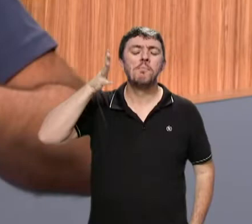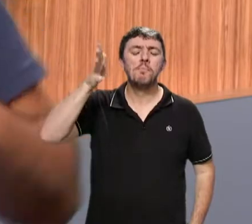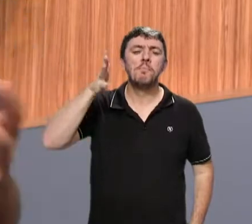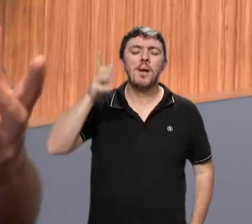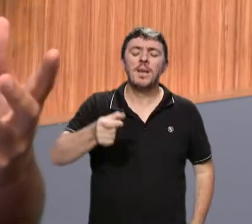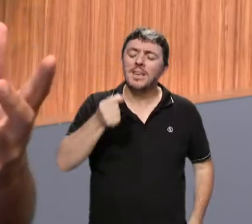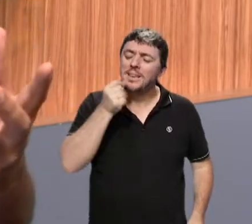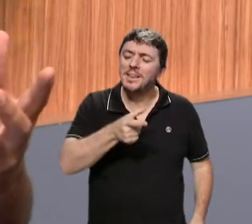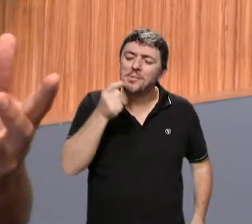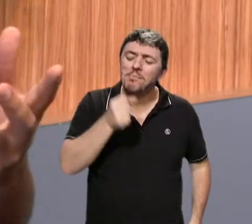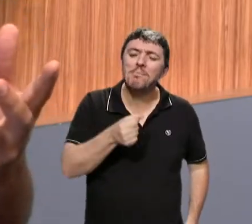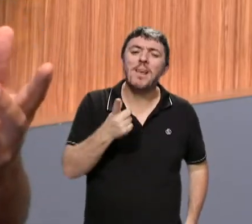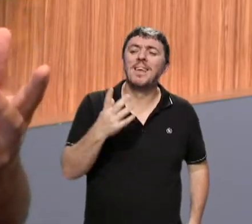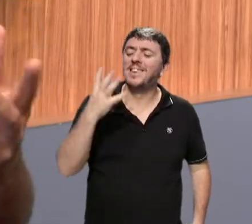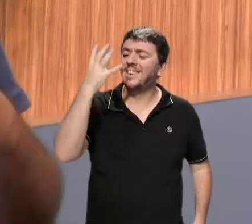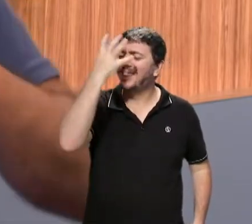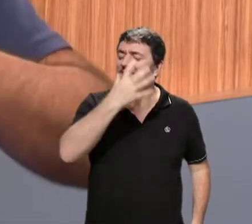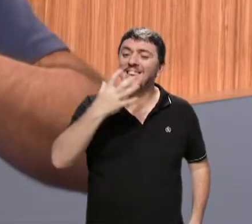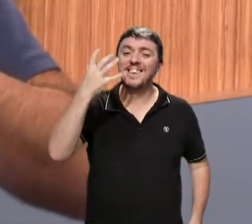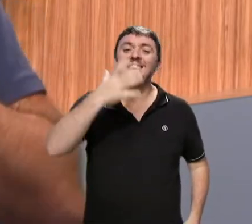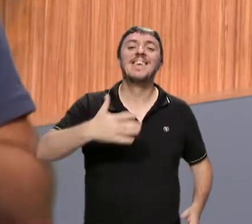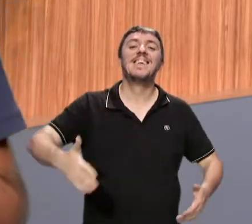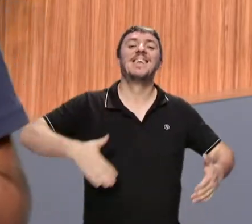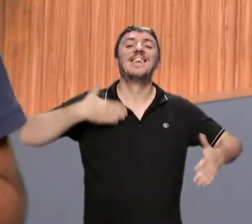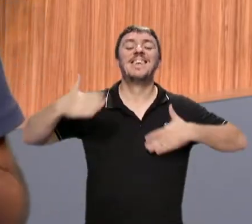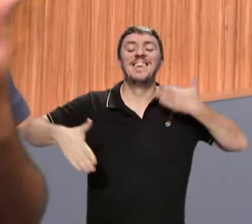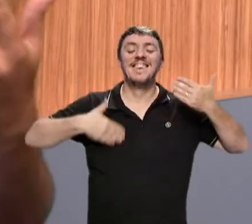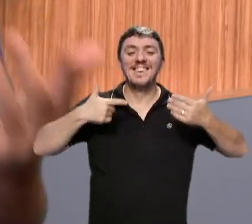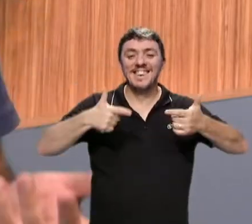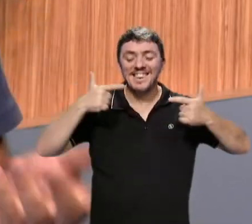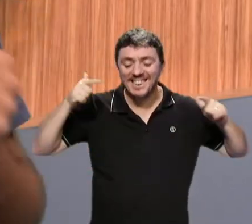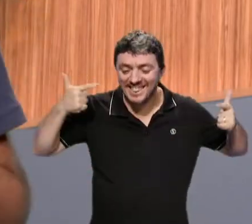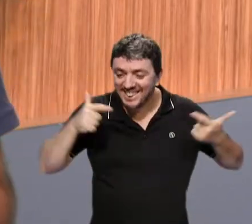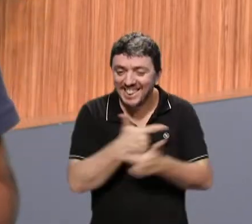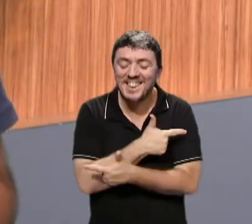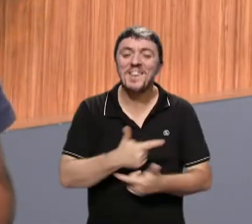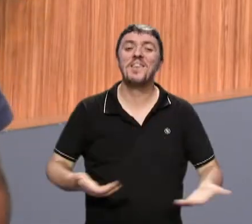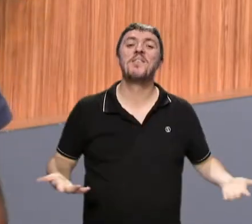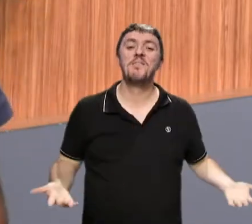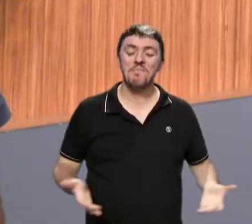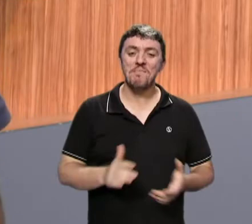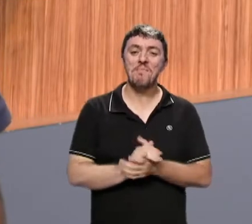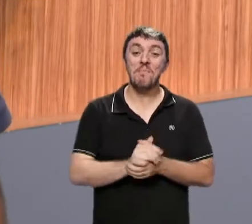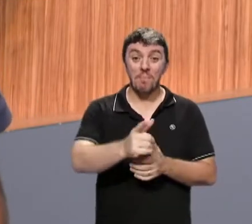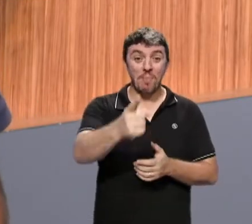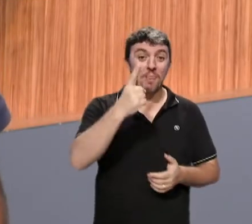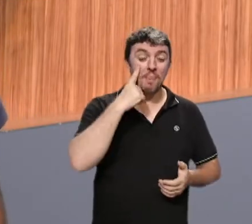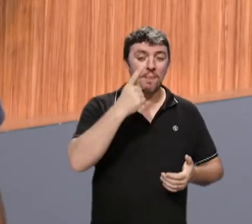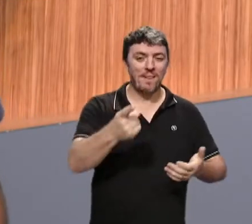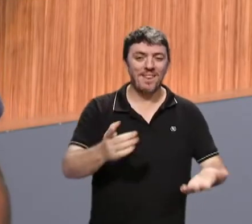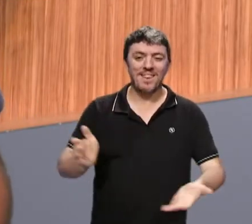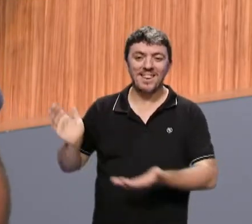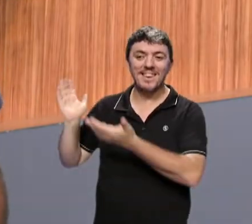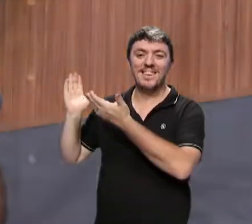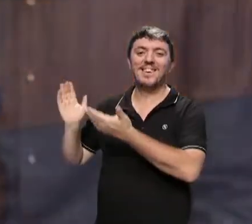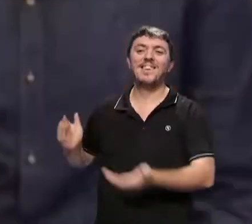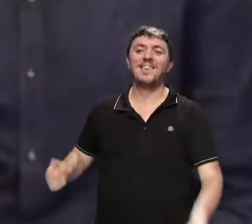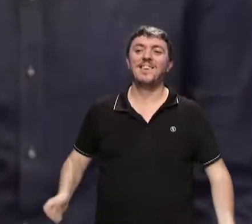romântica super divertida e que vai te fazer rir muito. Como eu disse, conversei com eles, vamos conferir como é que foi esse